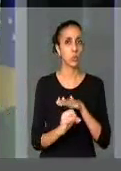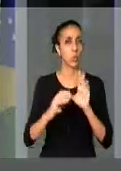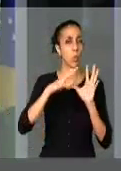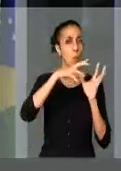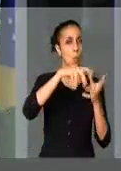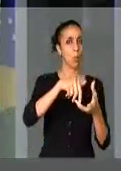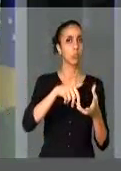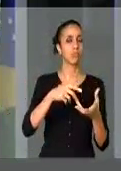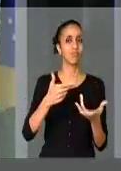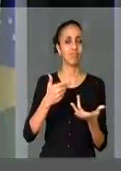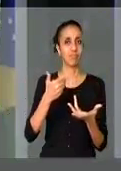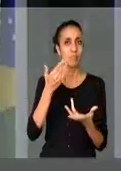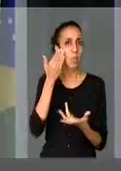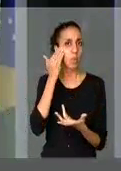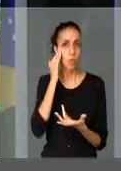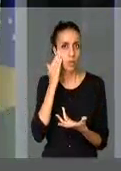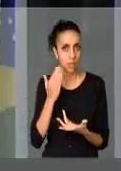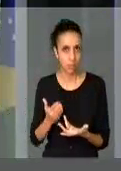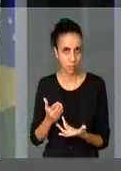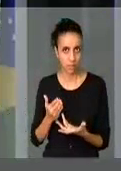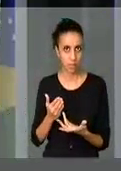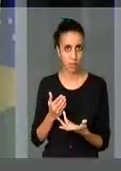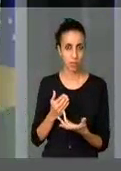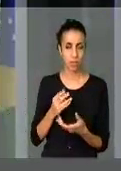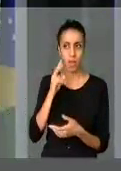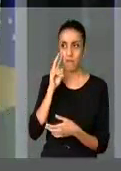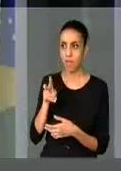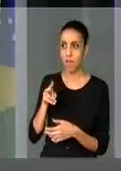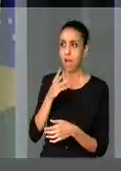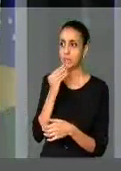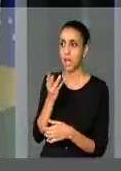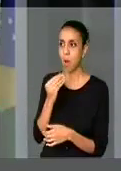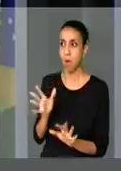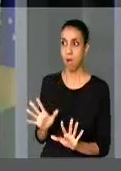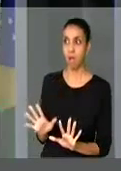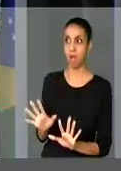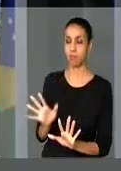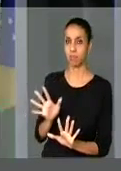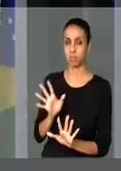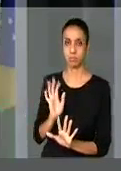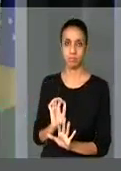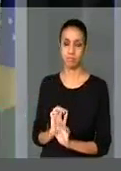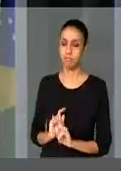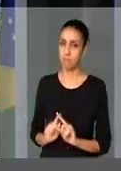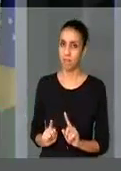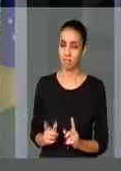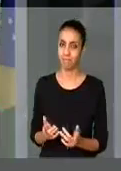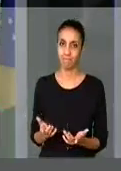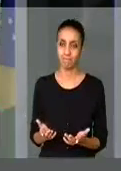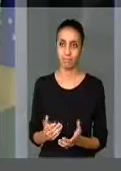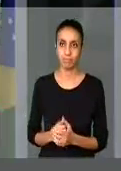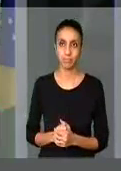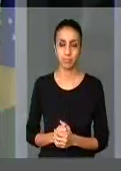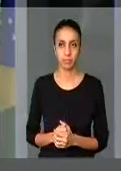disso importância quando se refere a Israel. A estabilidade daquelas